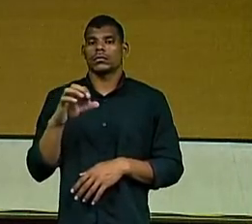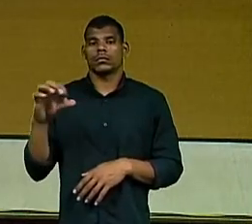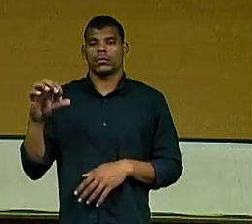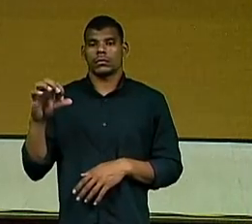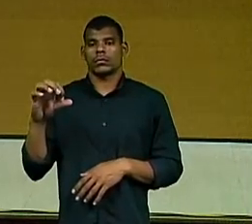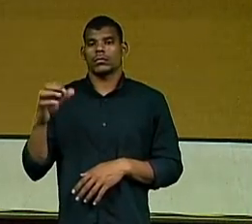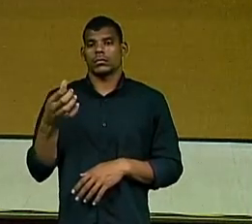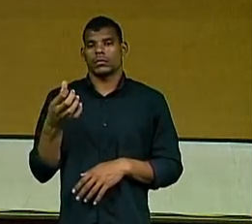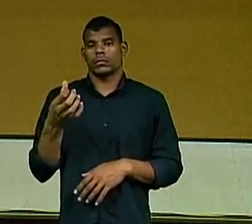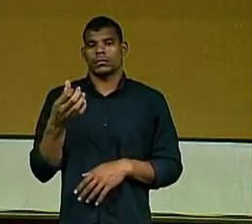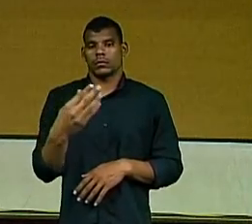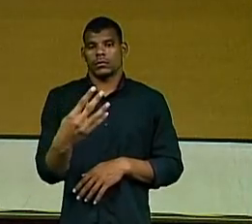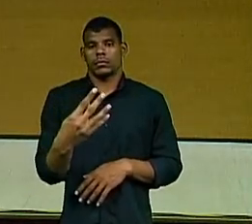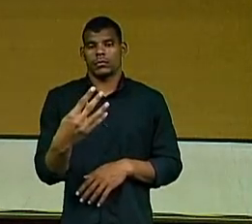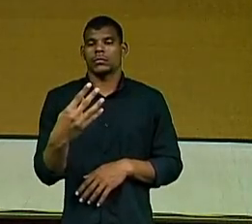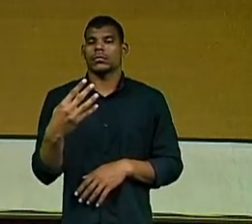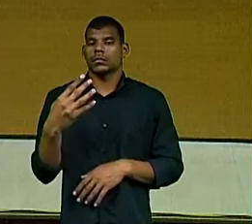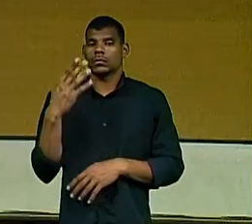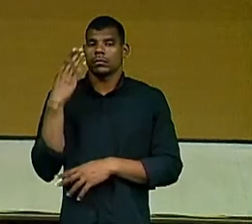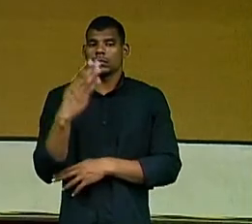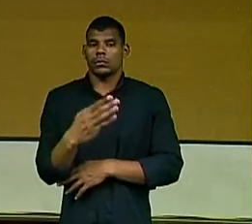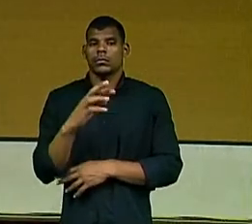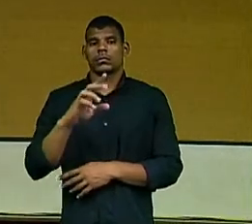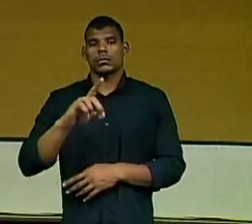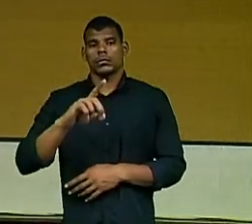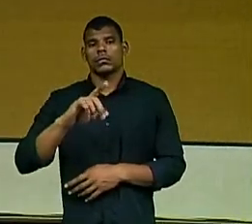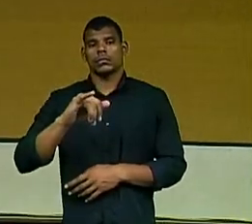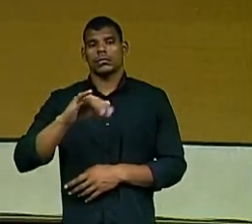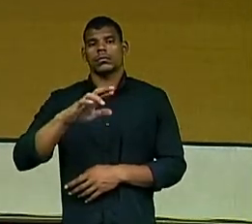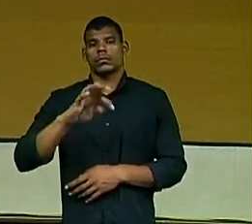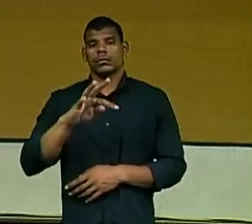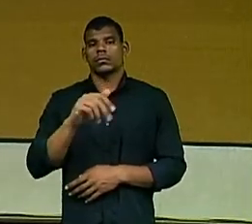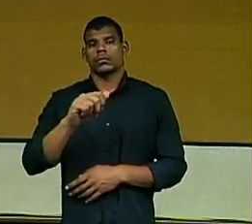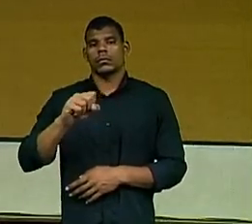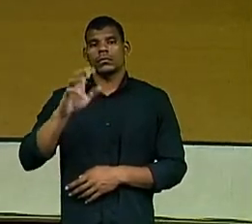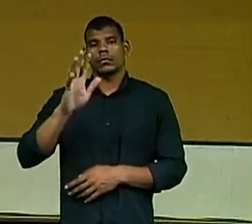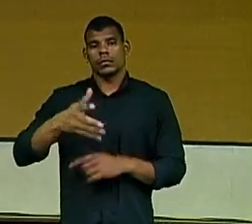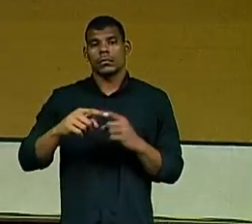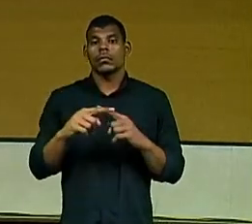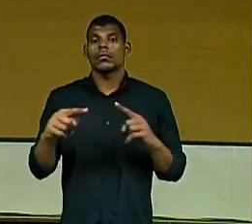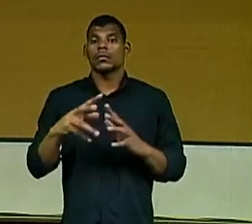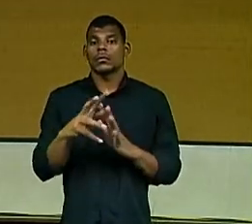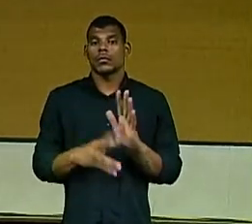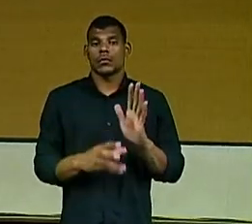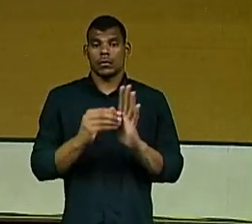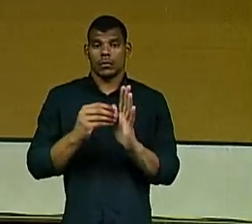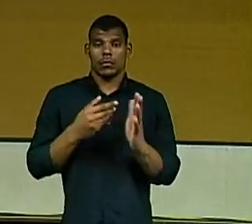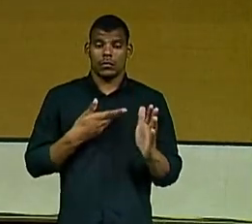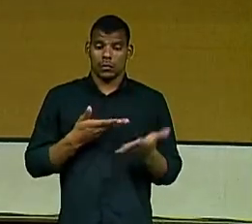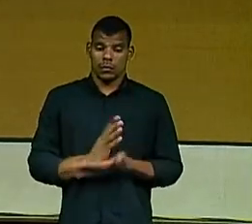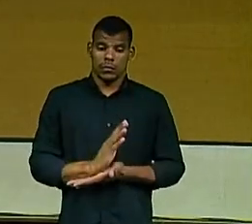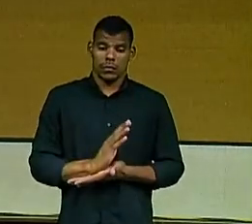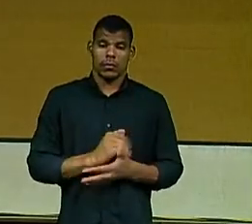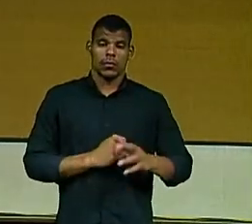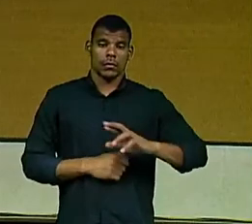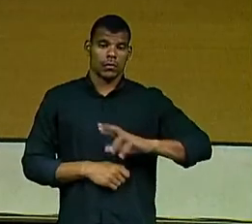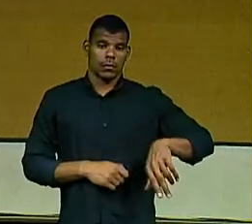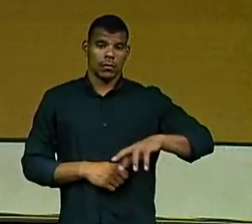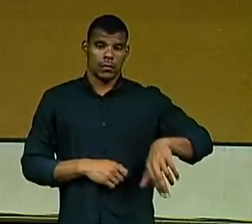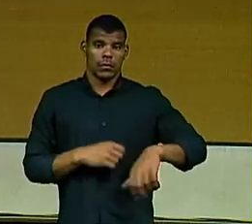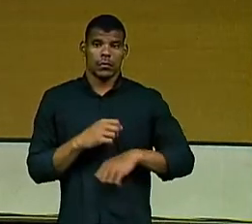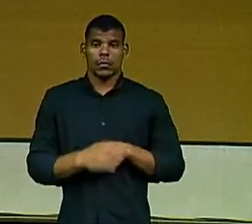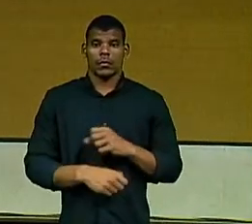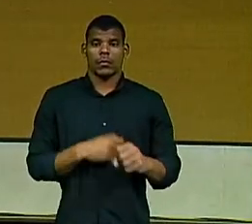então as diretas já foram importantes mas a emenda ela não foi aprovada no Congresso E em